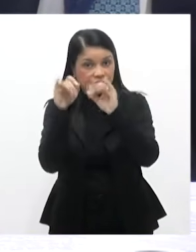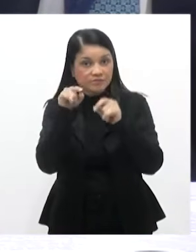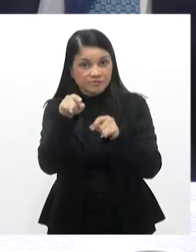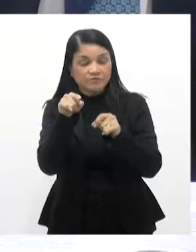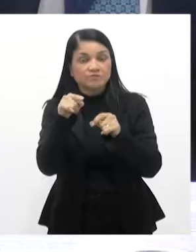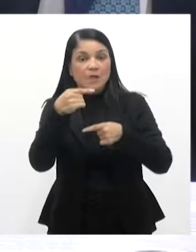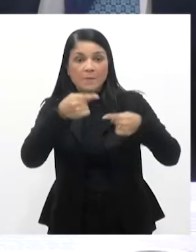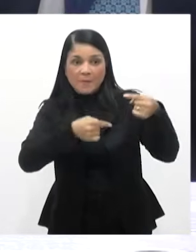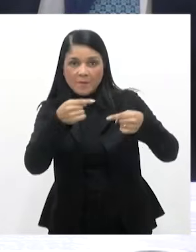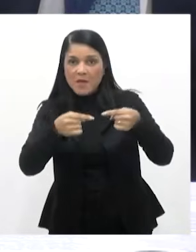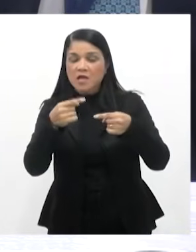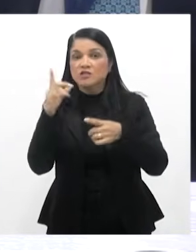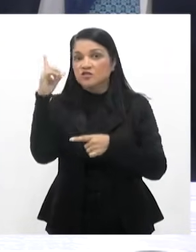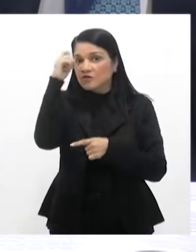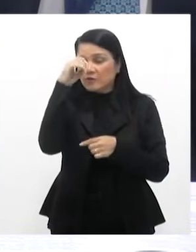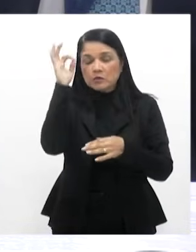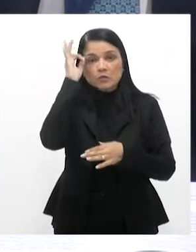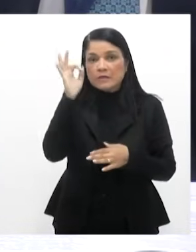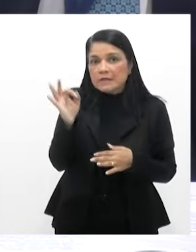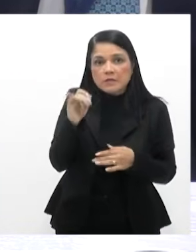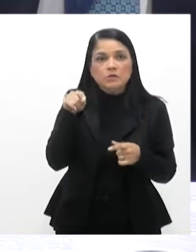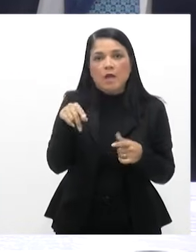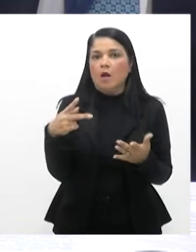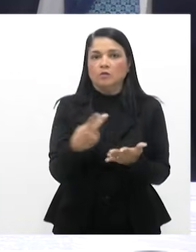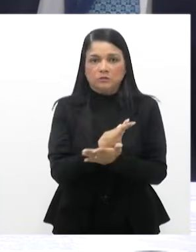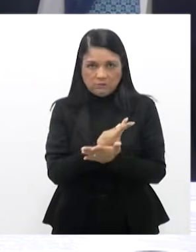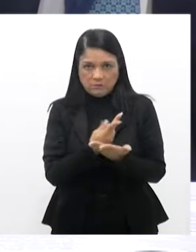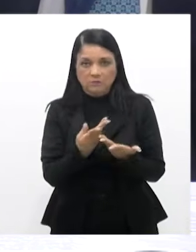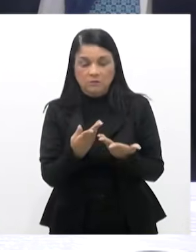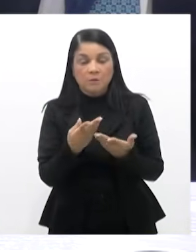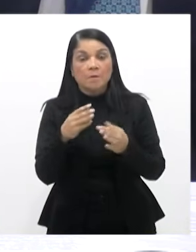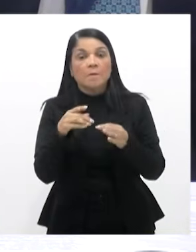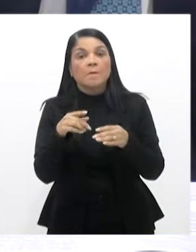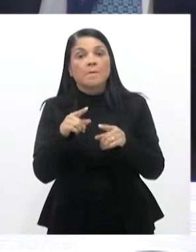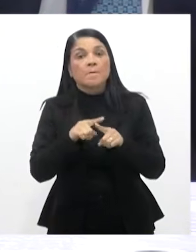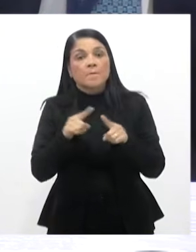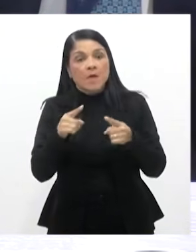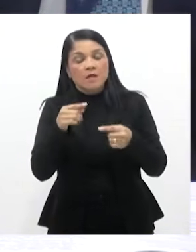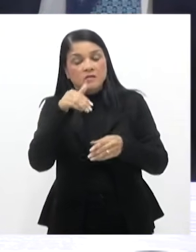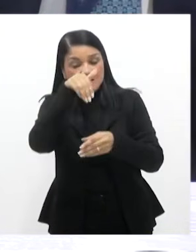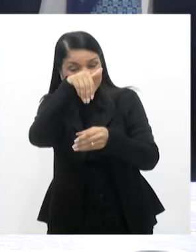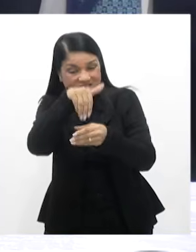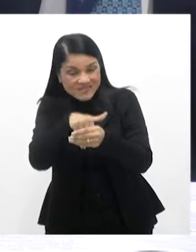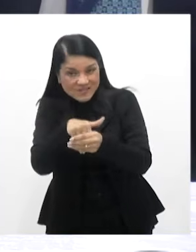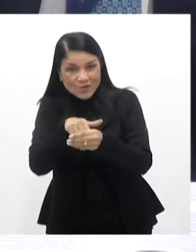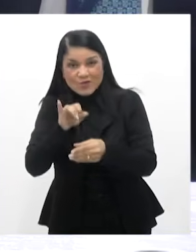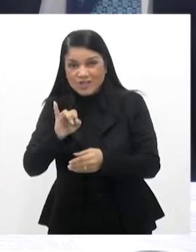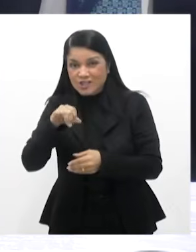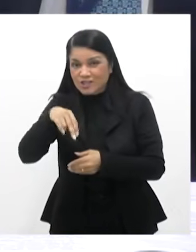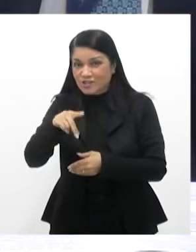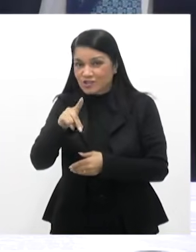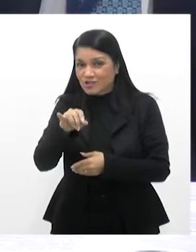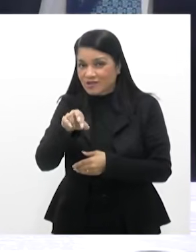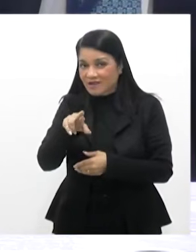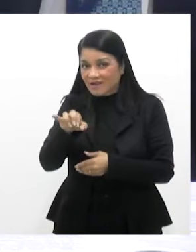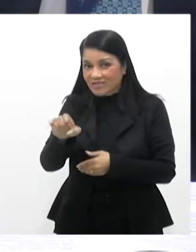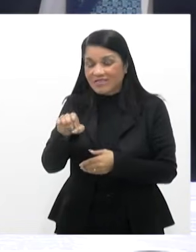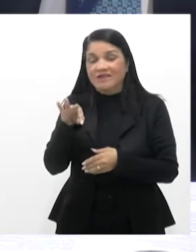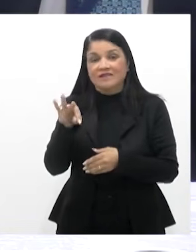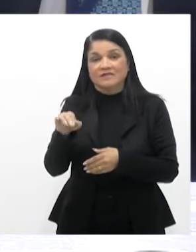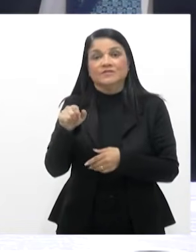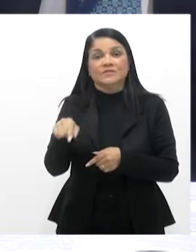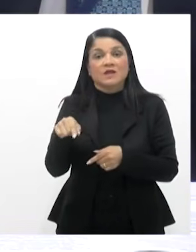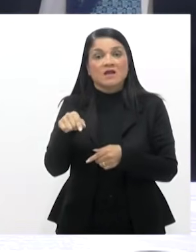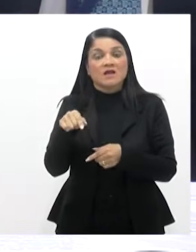o debate fica muito difícil, não está entendendo o que está acontecendo. Mas é que essa eleição é uma eleição de